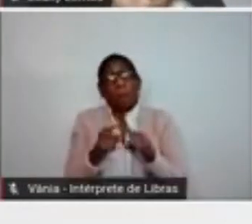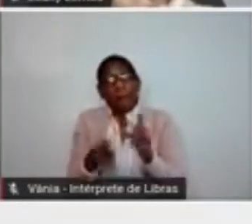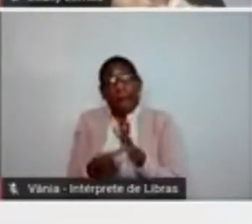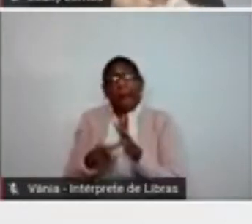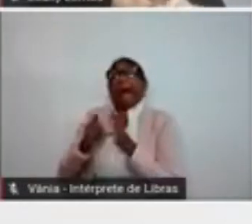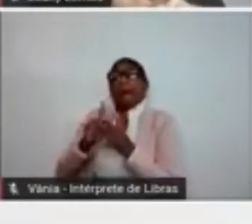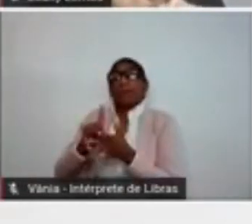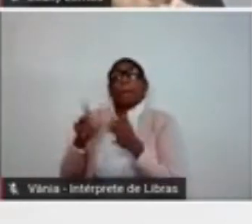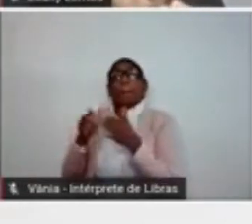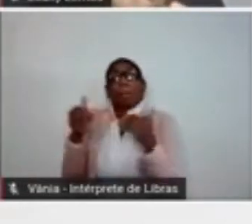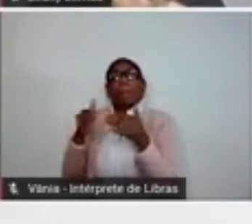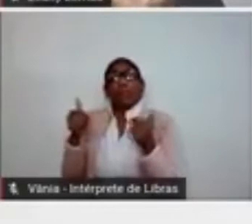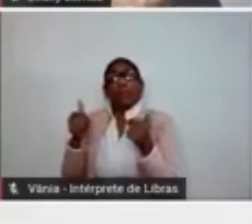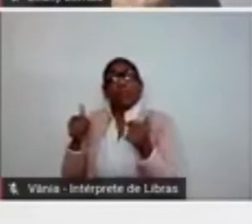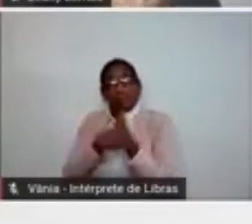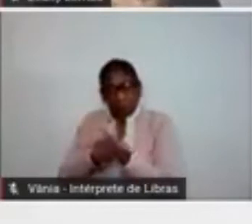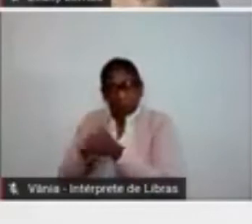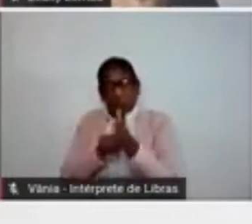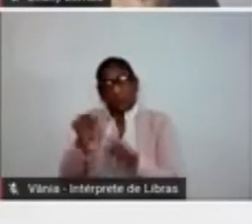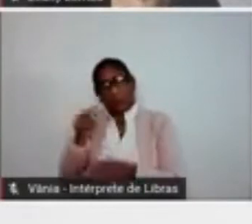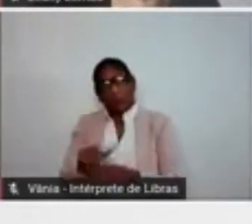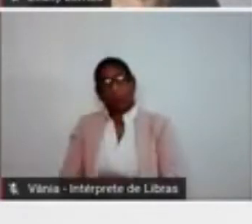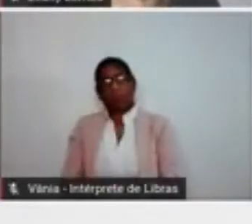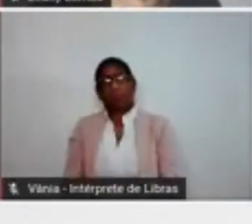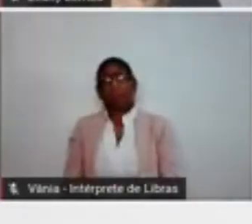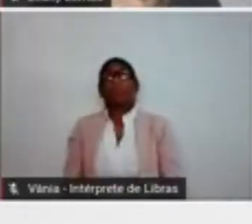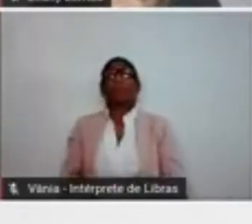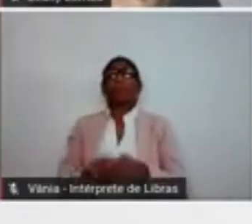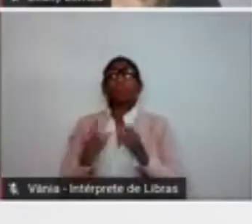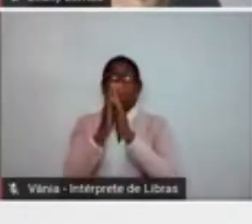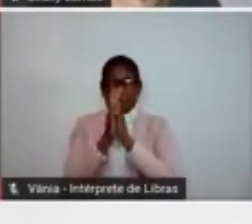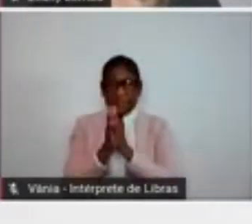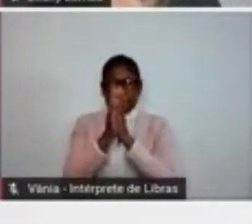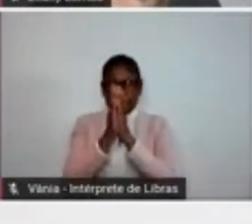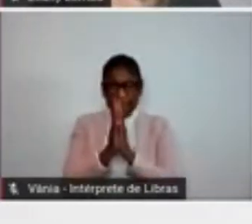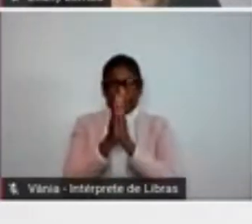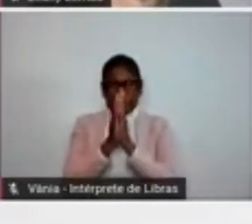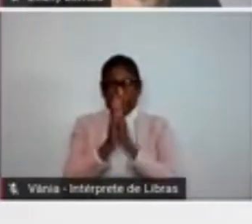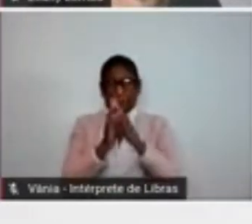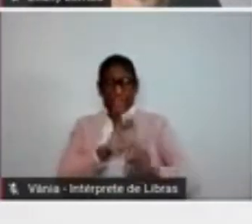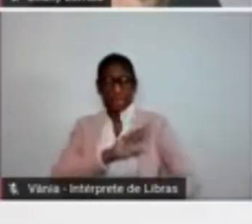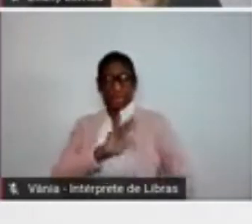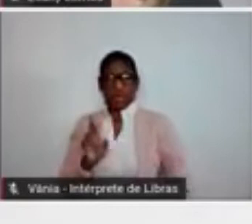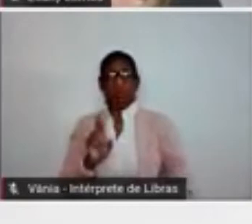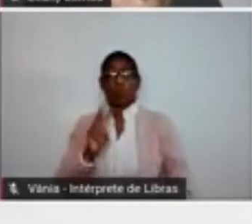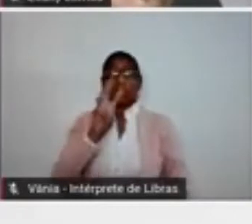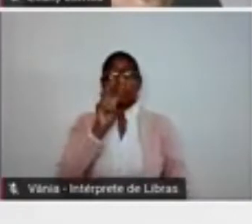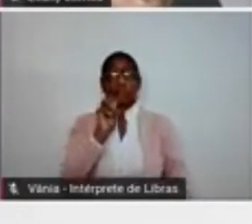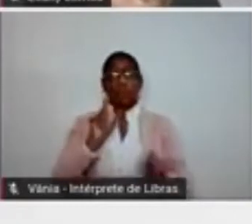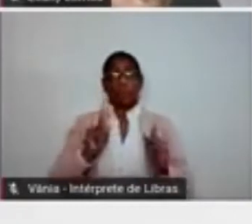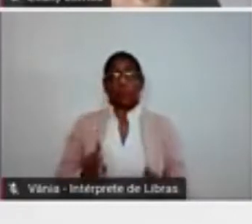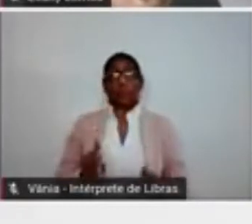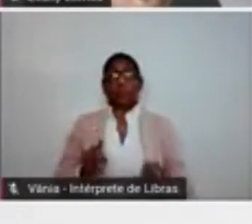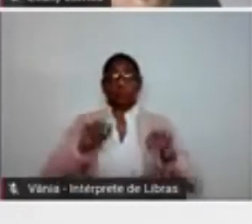houve um pedido de revisão. Nas missas e serviços religiosos, a gente tinha passado de uma limitação de 30 pessoas para um máximo